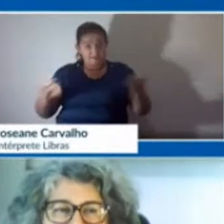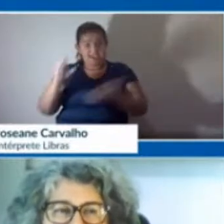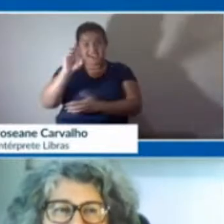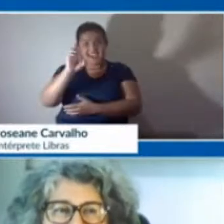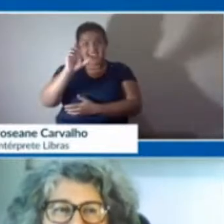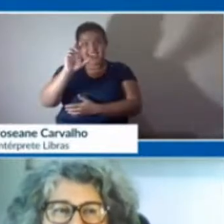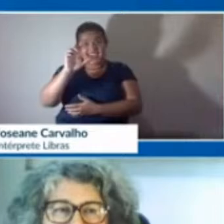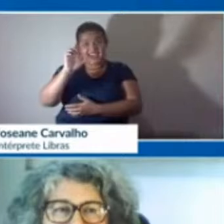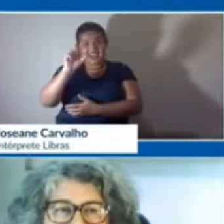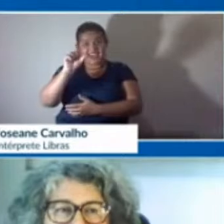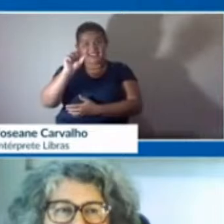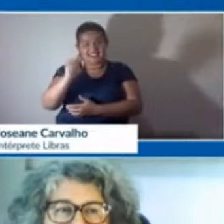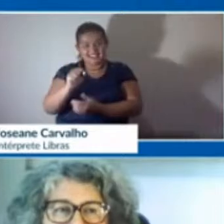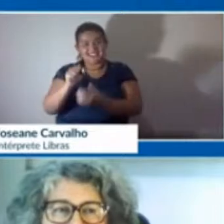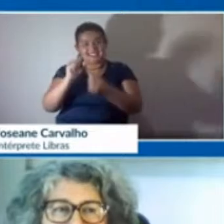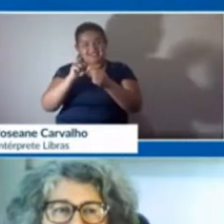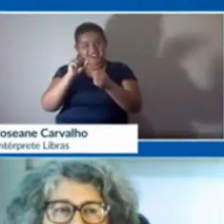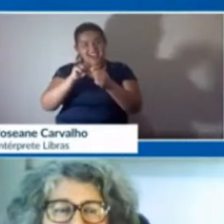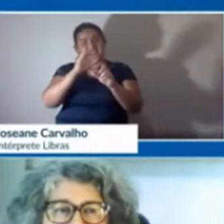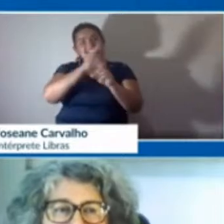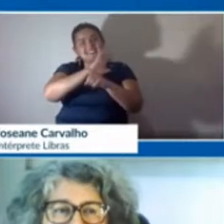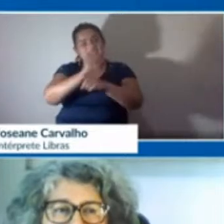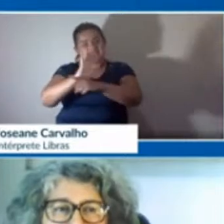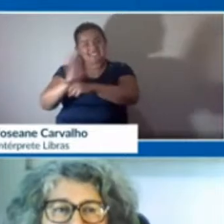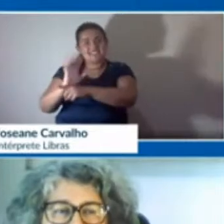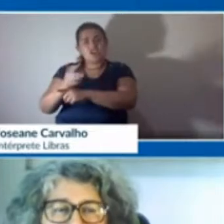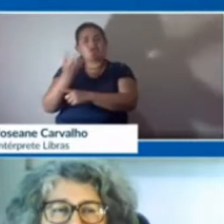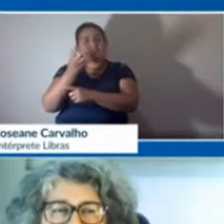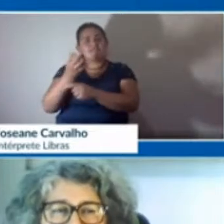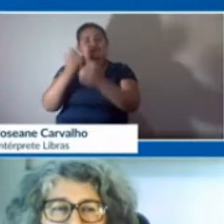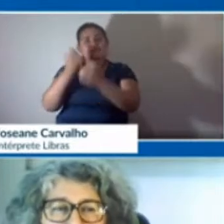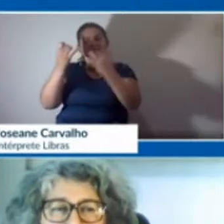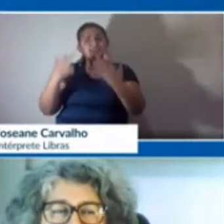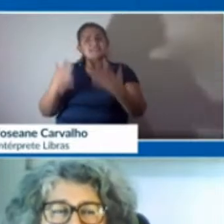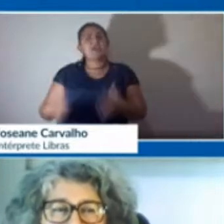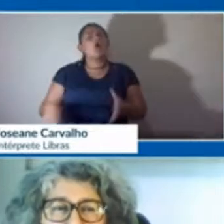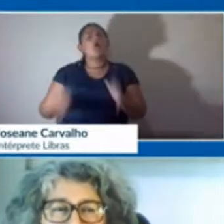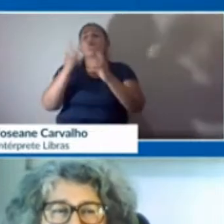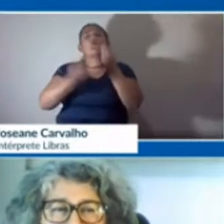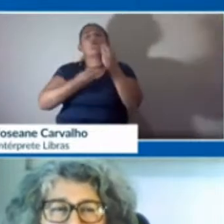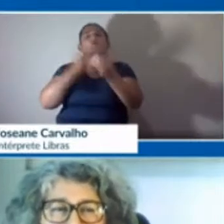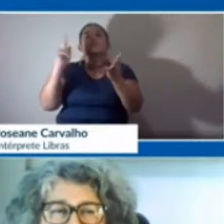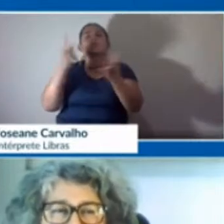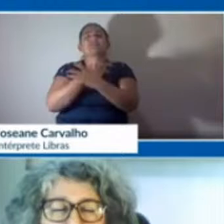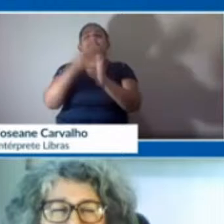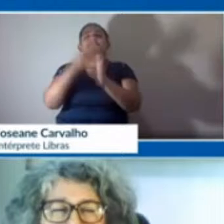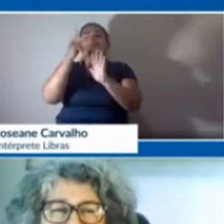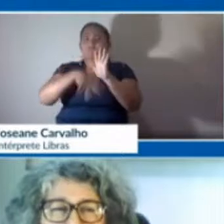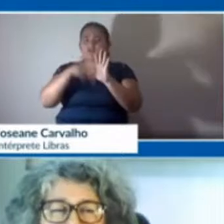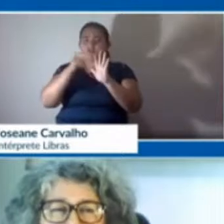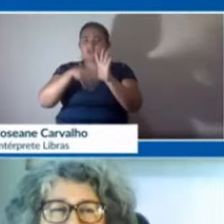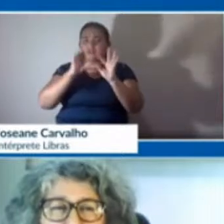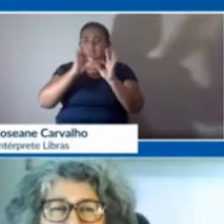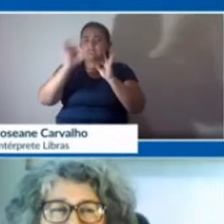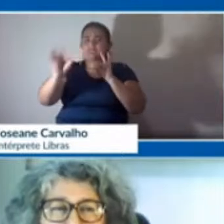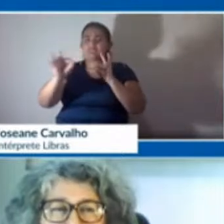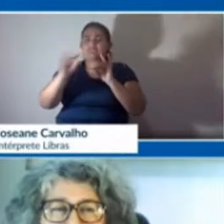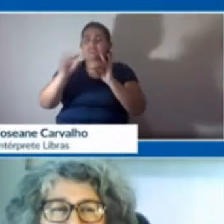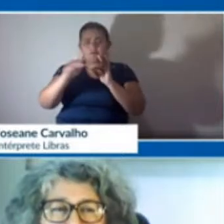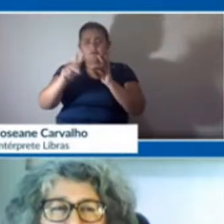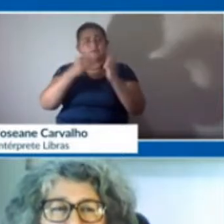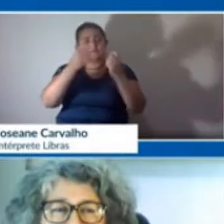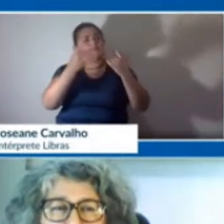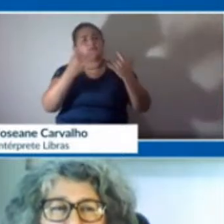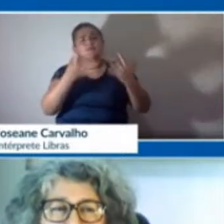vocês falassem um pouquinho mais desse projeto de extensão. Professora, vou começar com a senhora. Como é que funciona essa